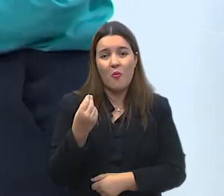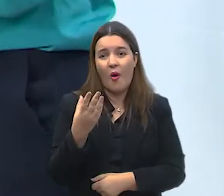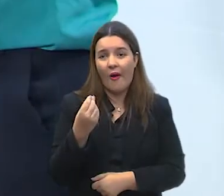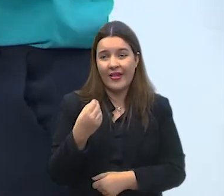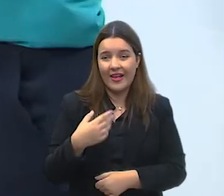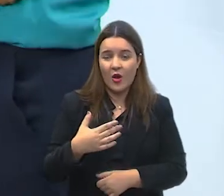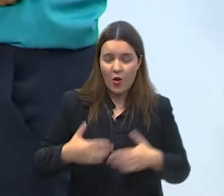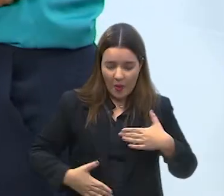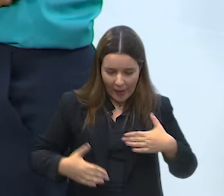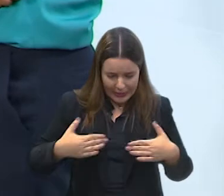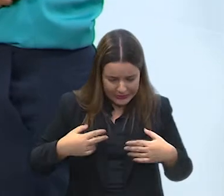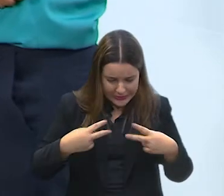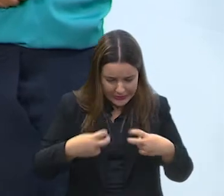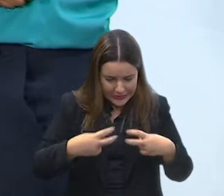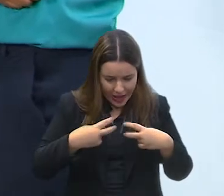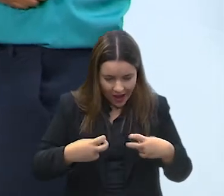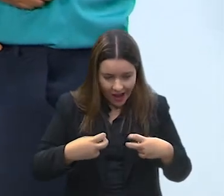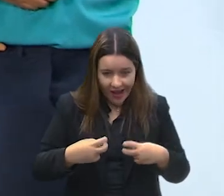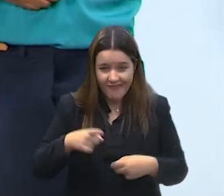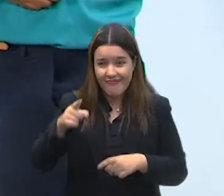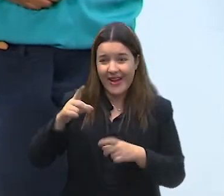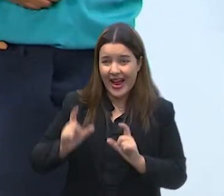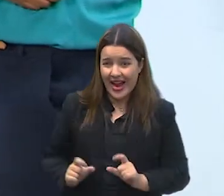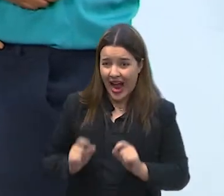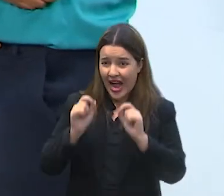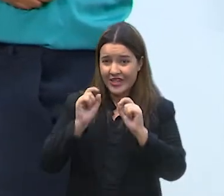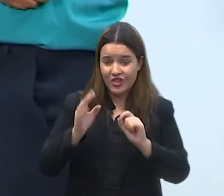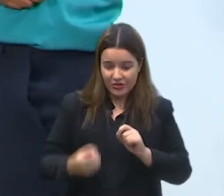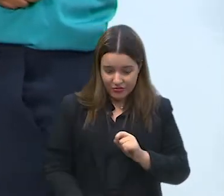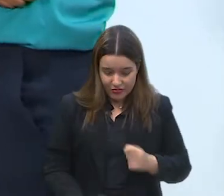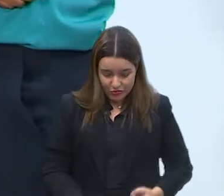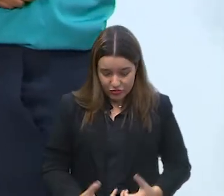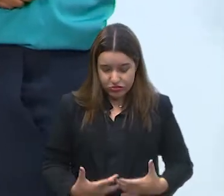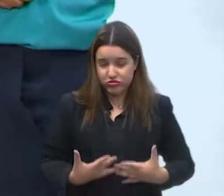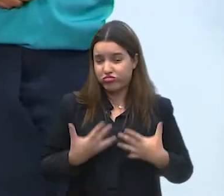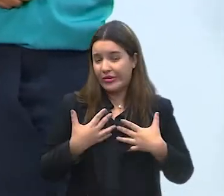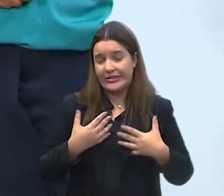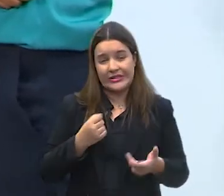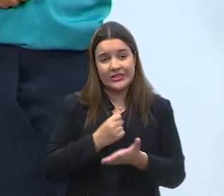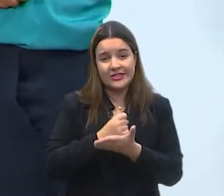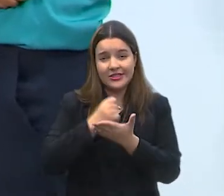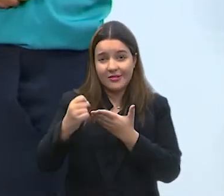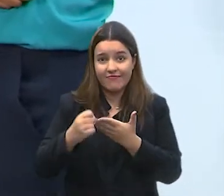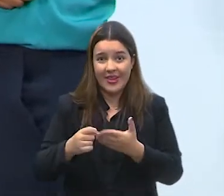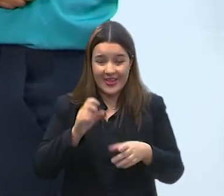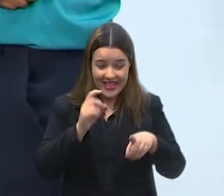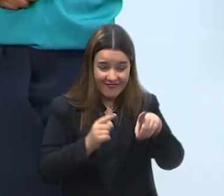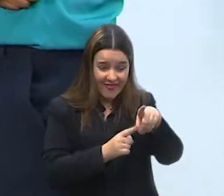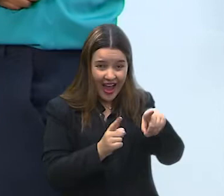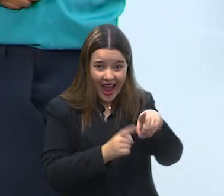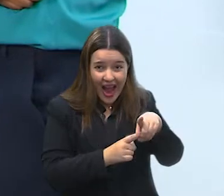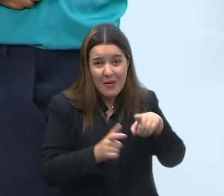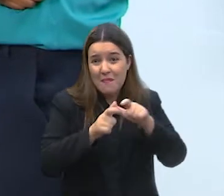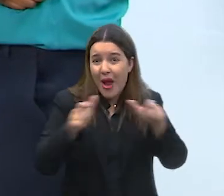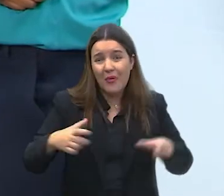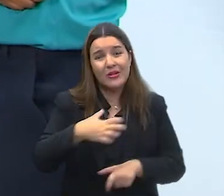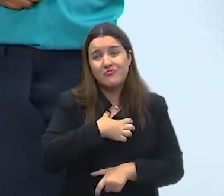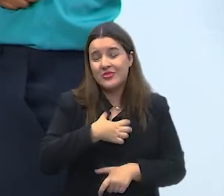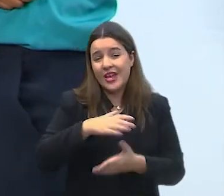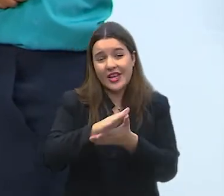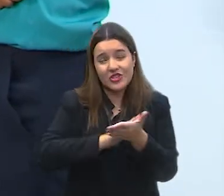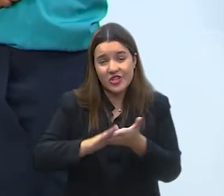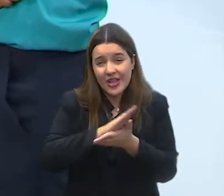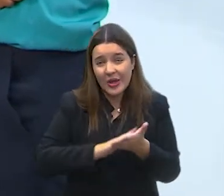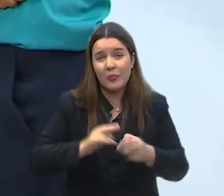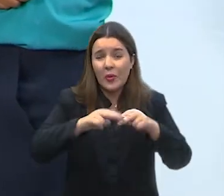doutor, então o senhor está falando algo bastante importante, que é o alerta mesmo, né? É procurar regularmente o médico, né? É fazer